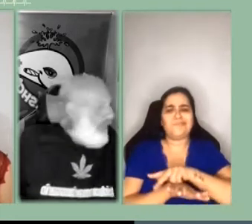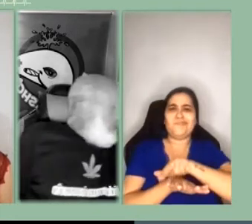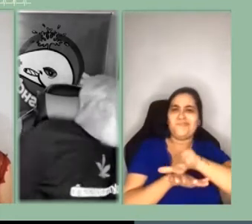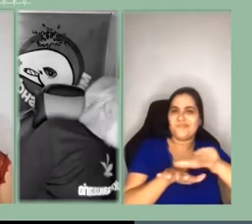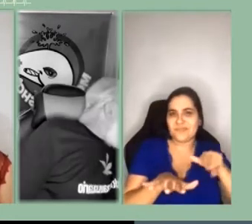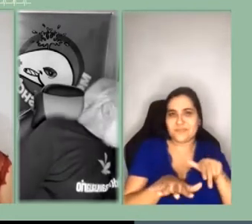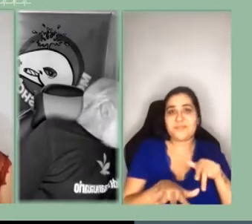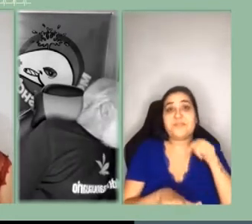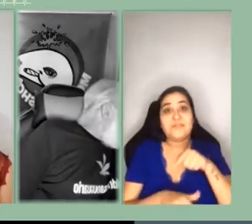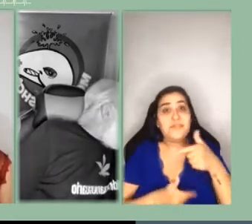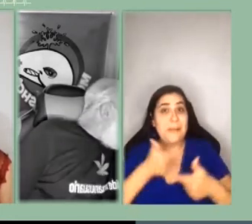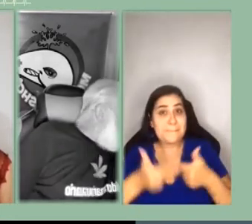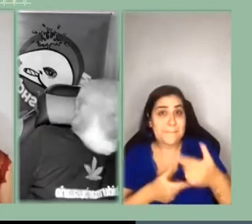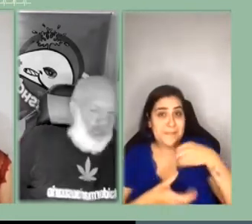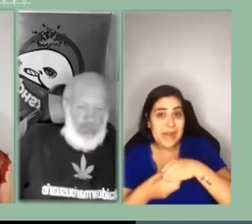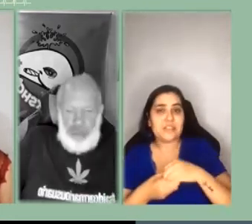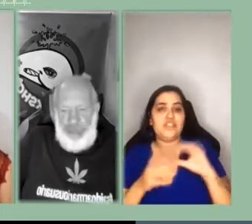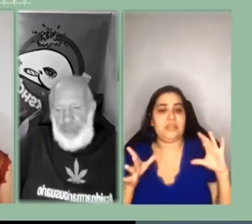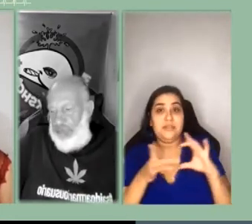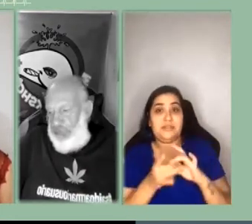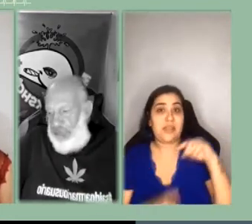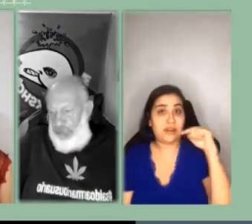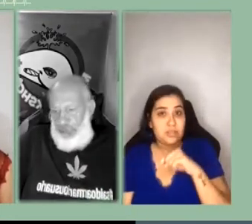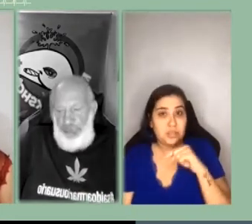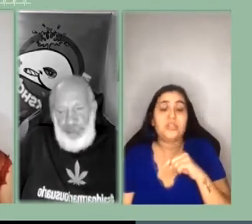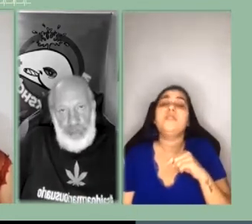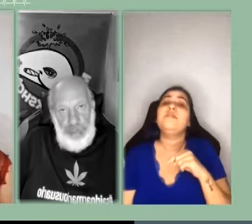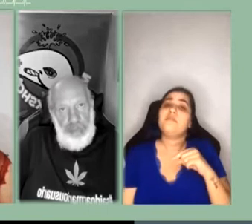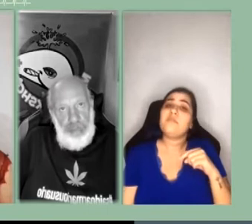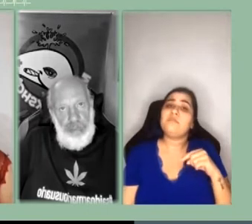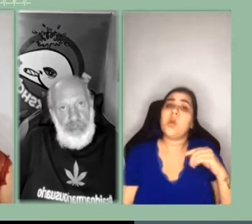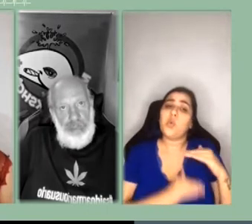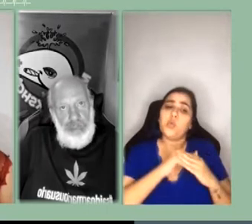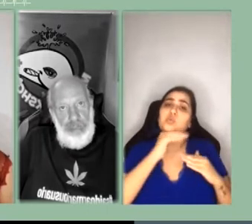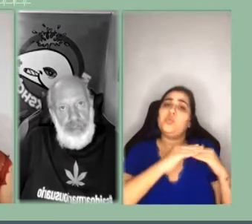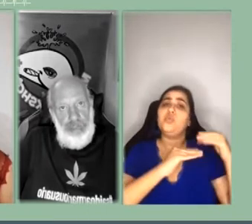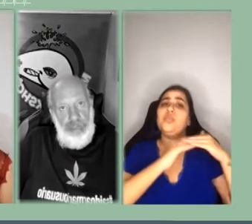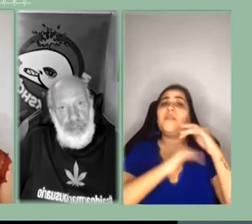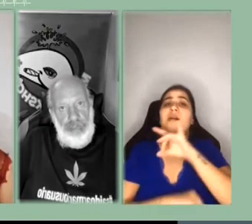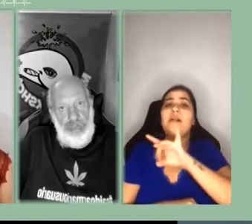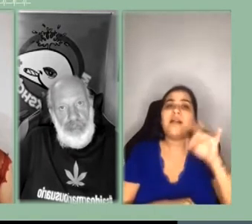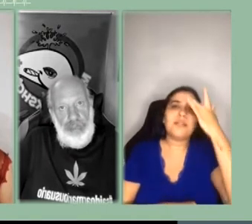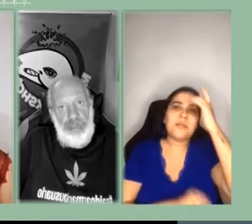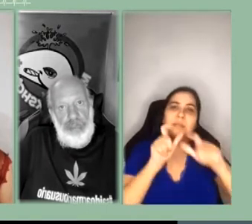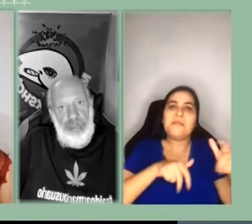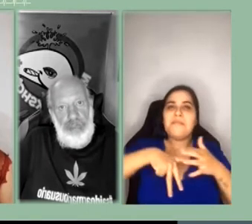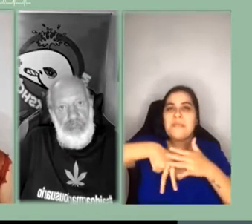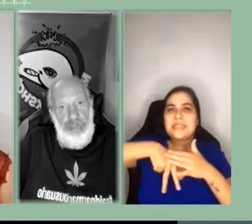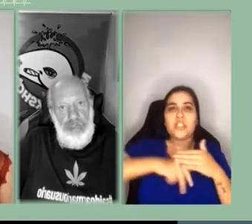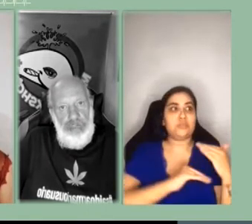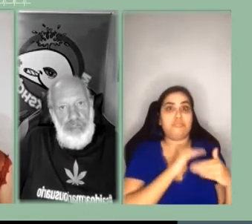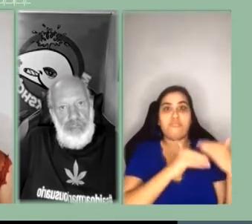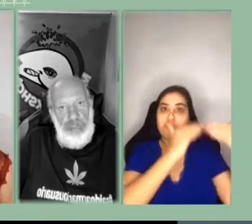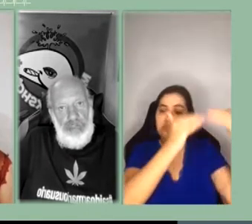essas práticas integrativas, elas são bem construtivas para a evolução do paciente. Então, assim, aí